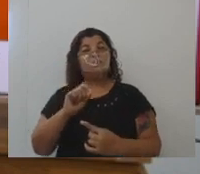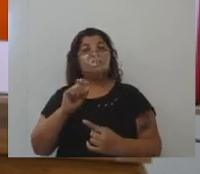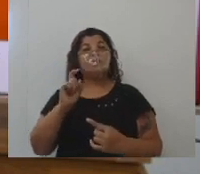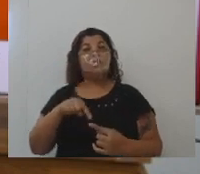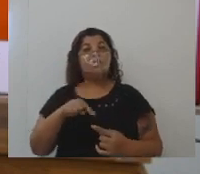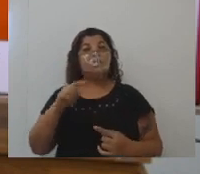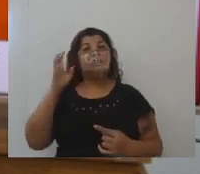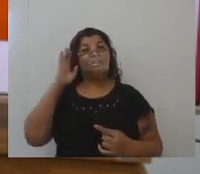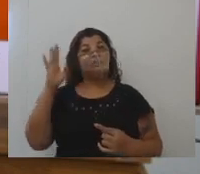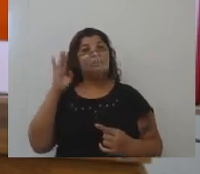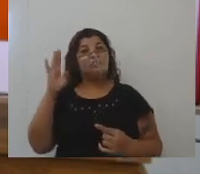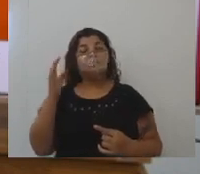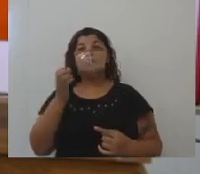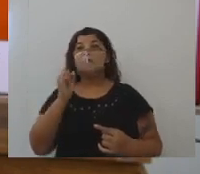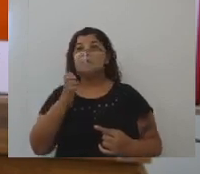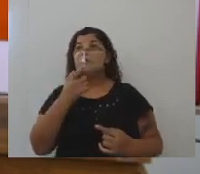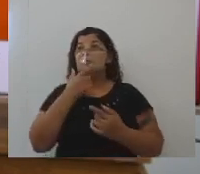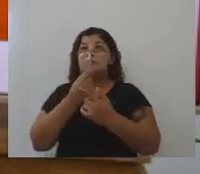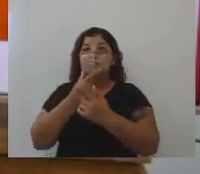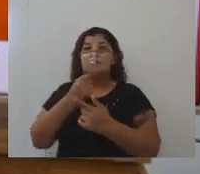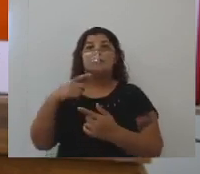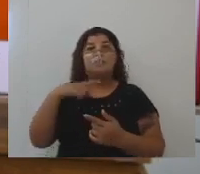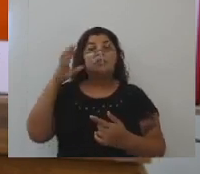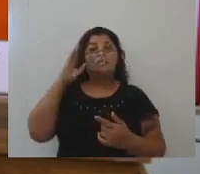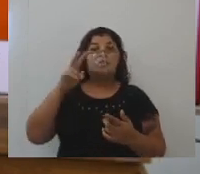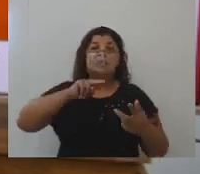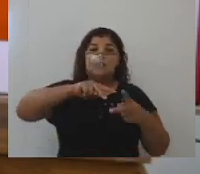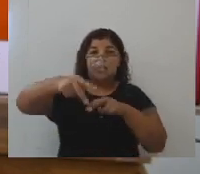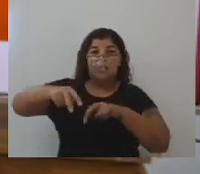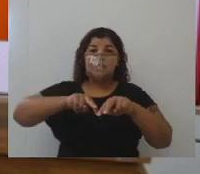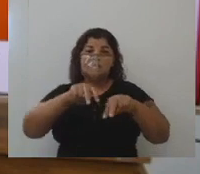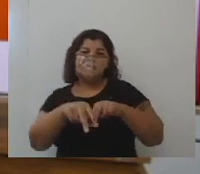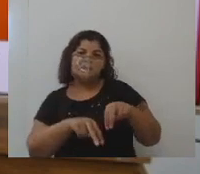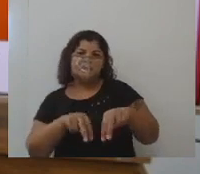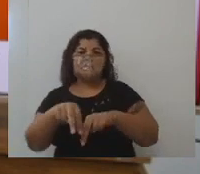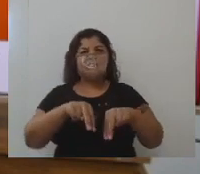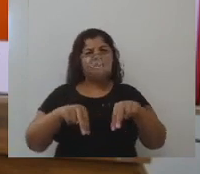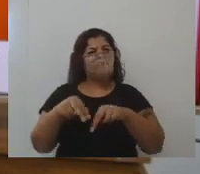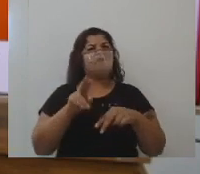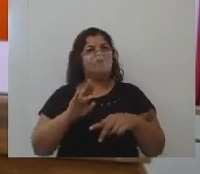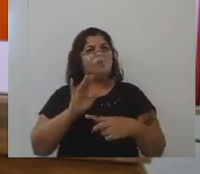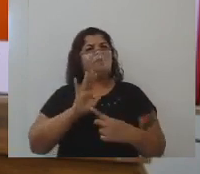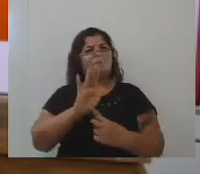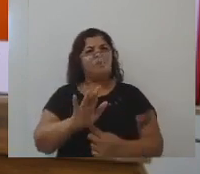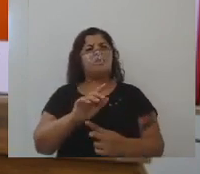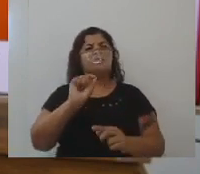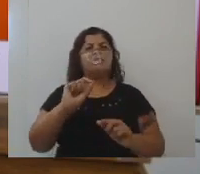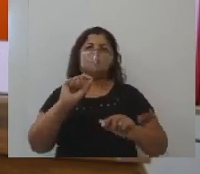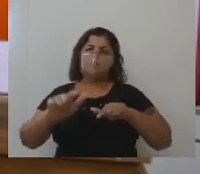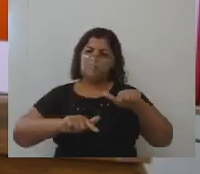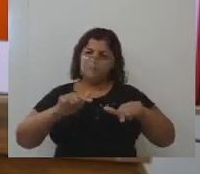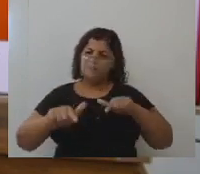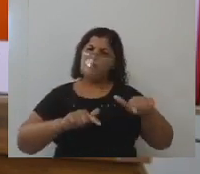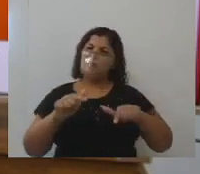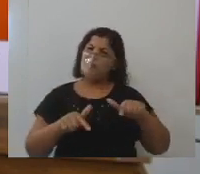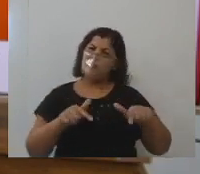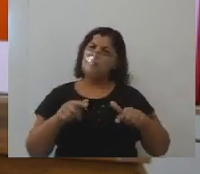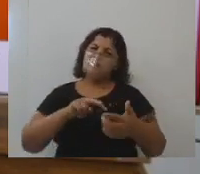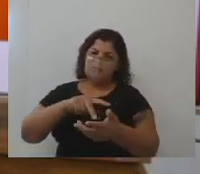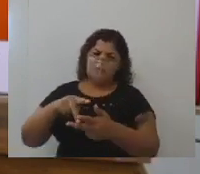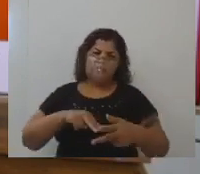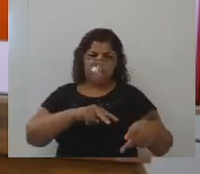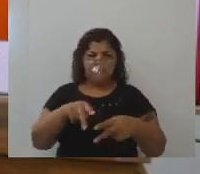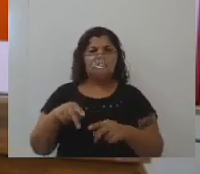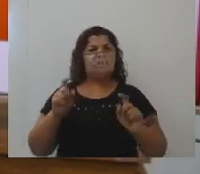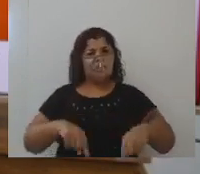Se o sonho daquele garoto é dançar, ele vai dançar. E ele vai mostrar que trabalho, que dança também é